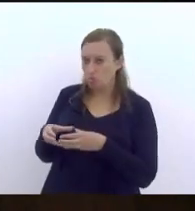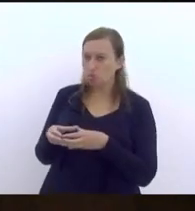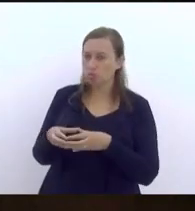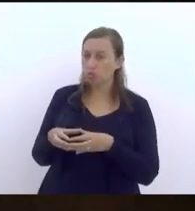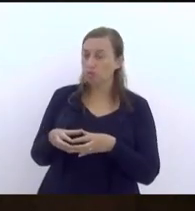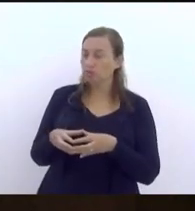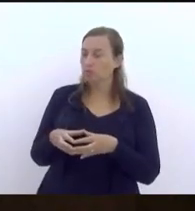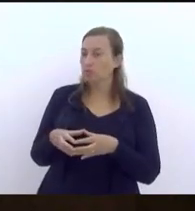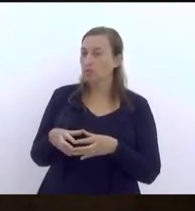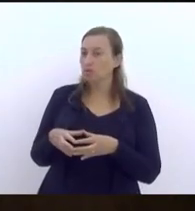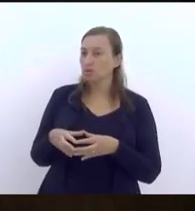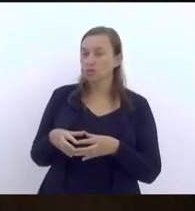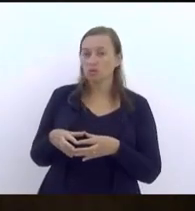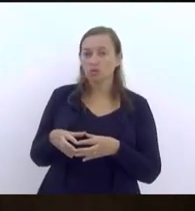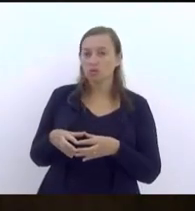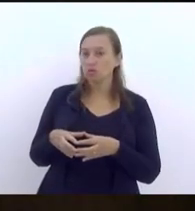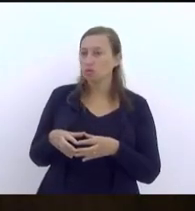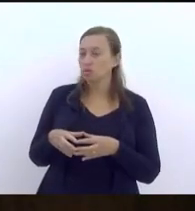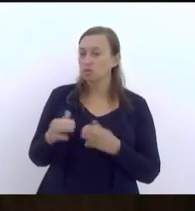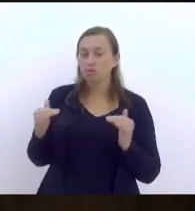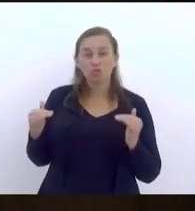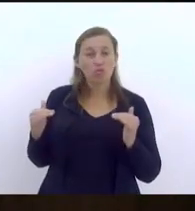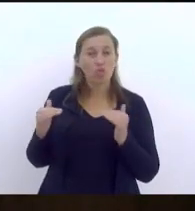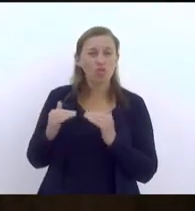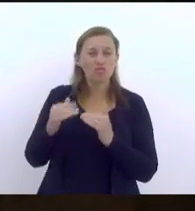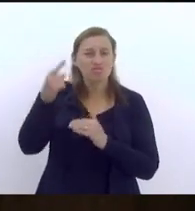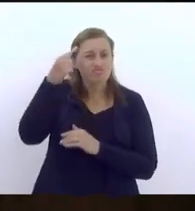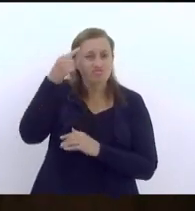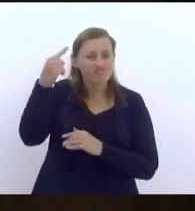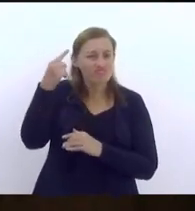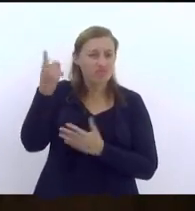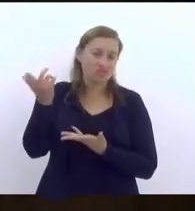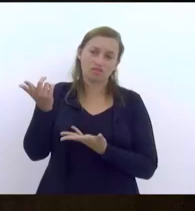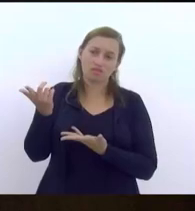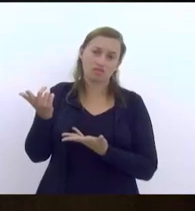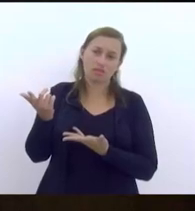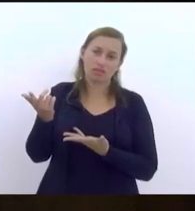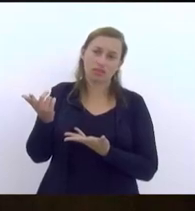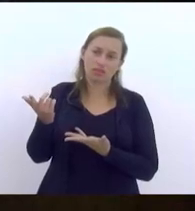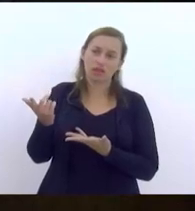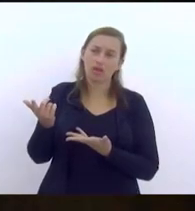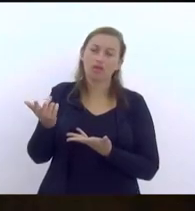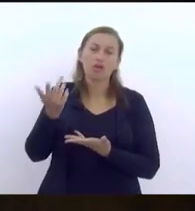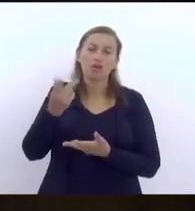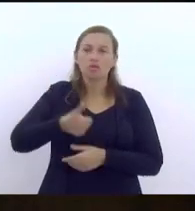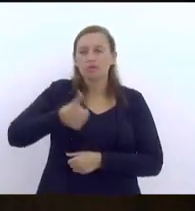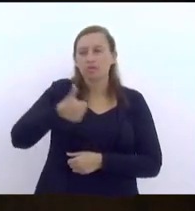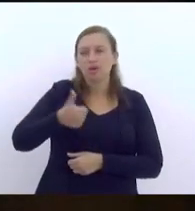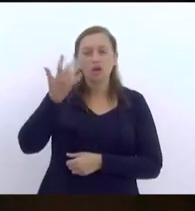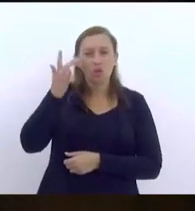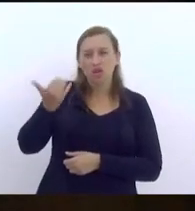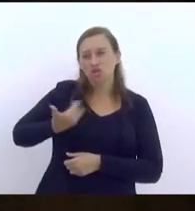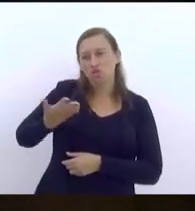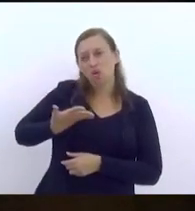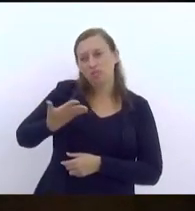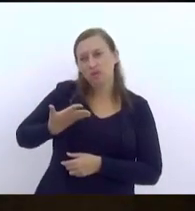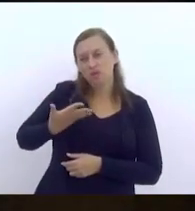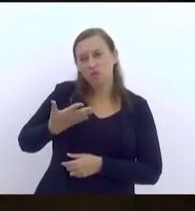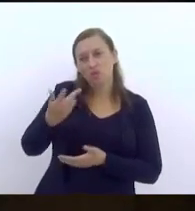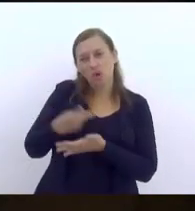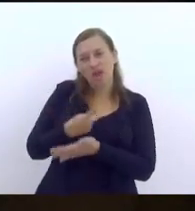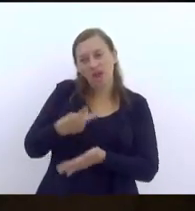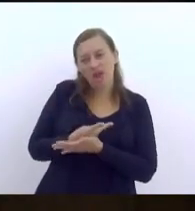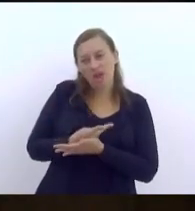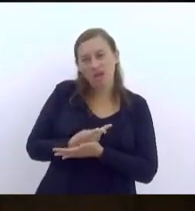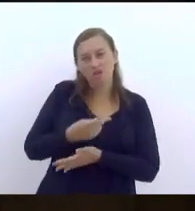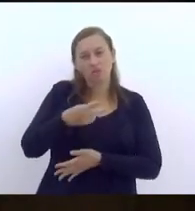Isso não tem a ver com nenhuma lógica parlamentar. Isso, primeiro, acho que o colega se equivoca muito quando ele fala e